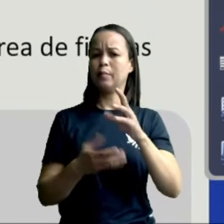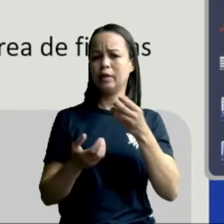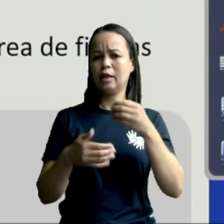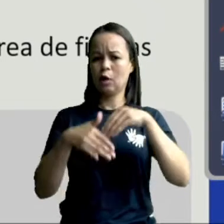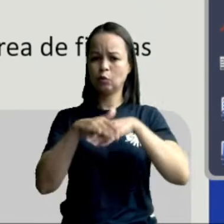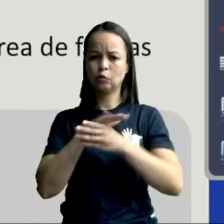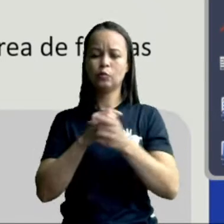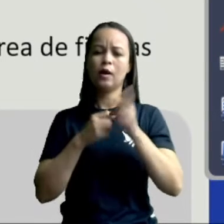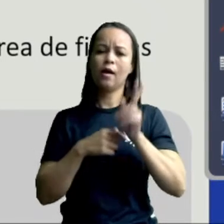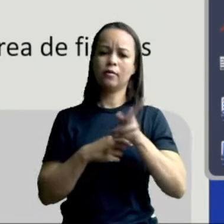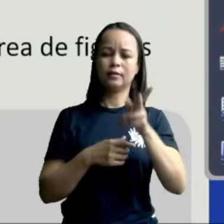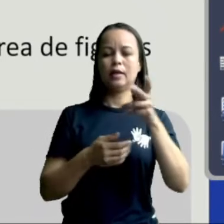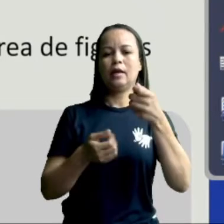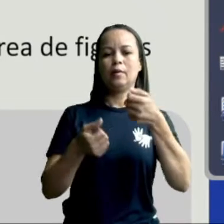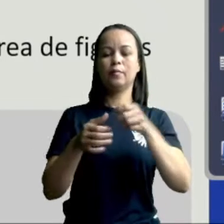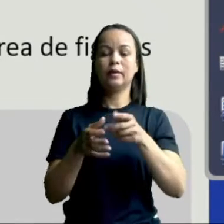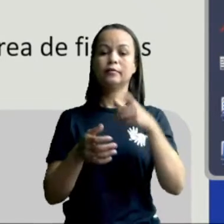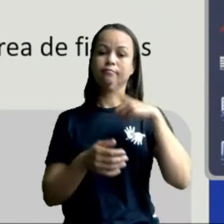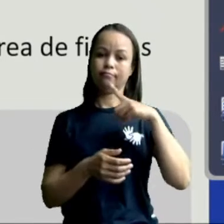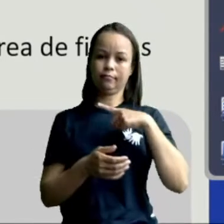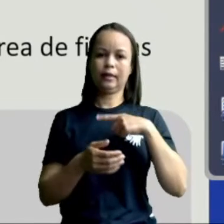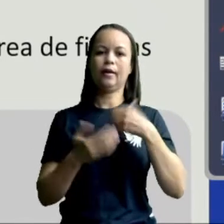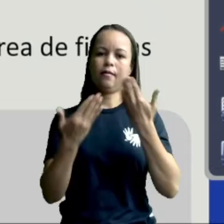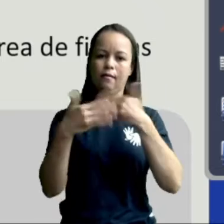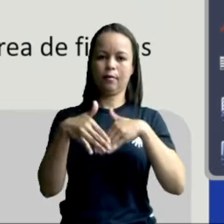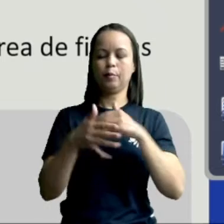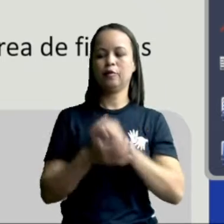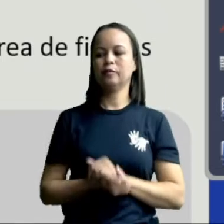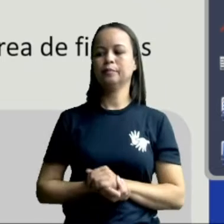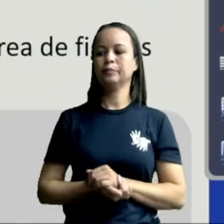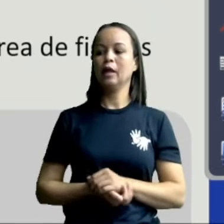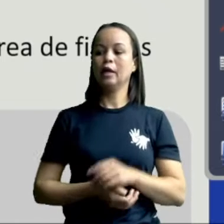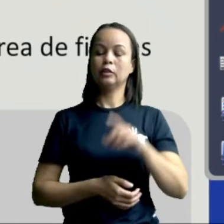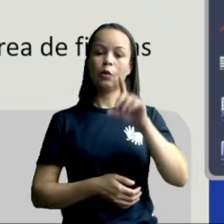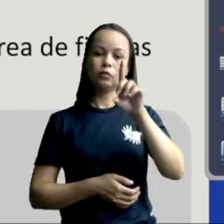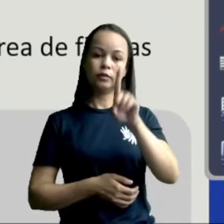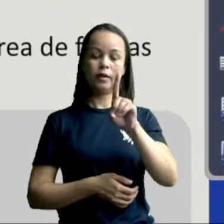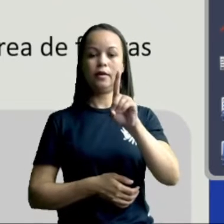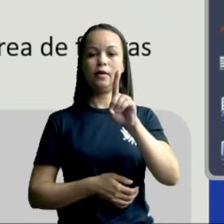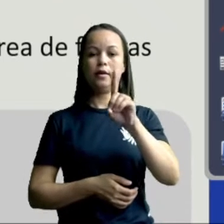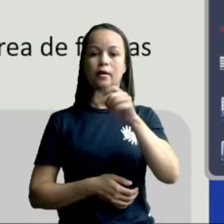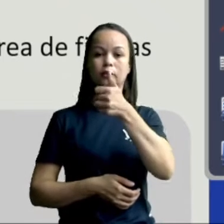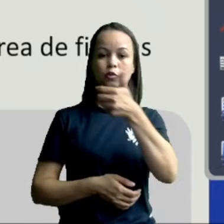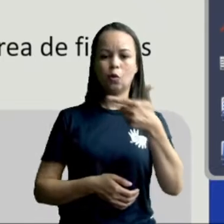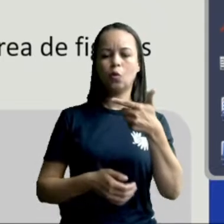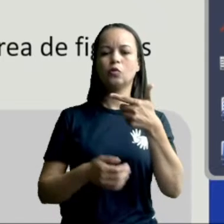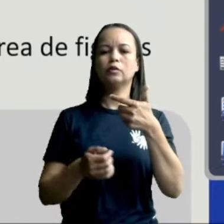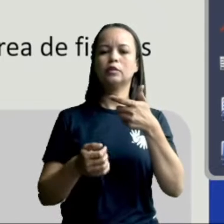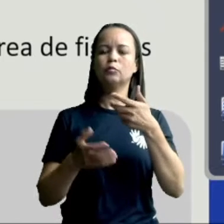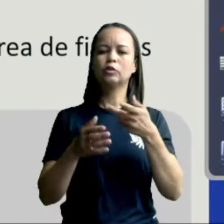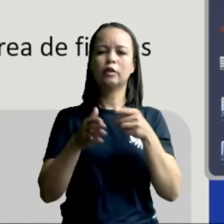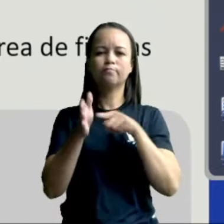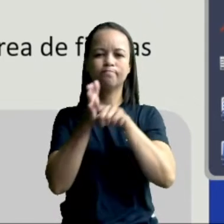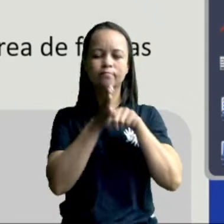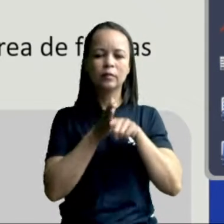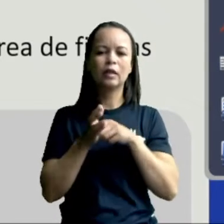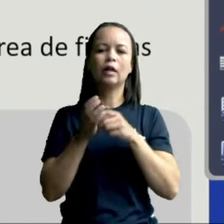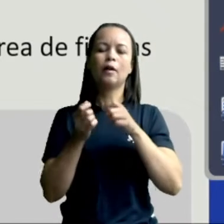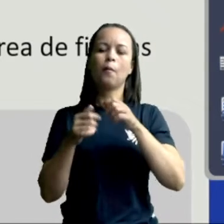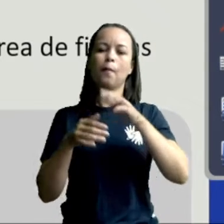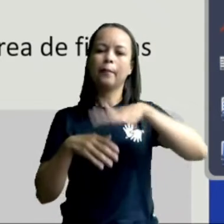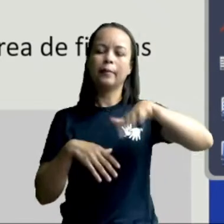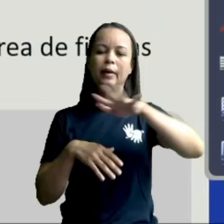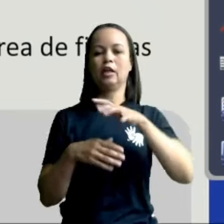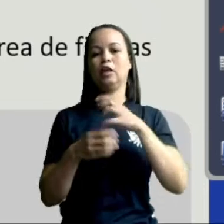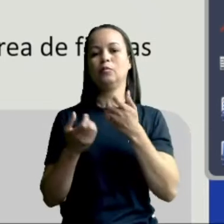Então, o descritor D12 busca resolver problemas envolvendo o cálculo de perímetro de figuras planas,